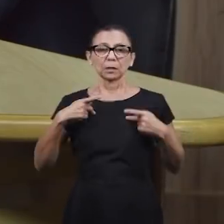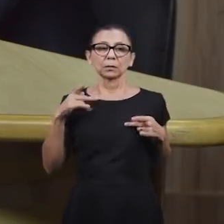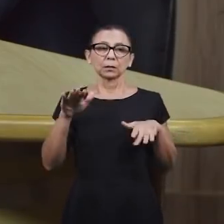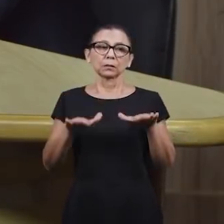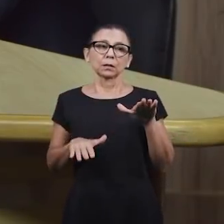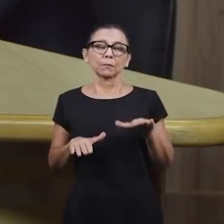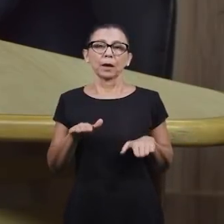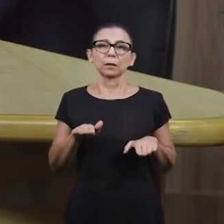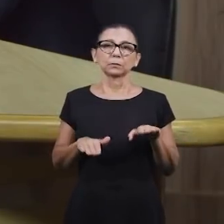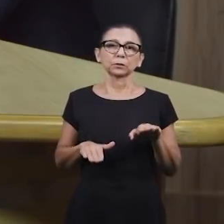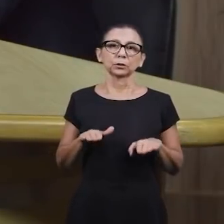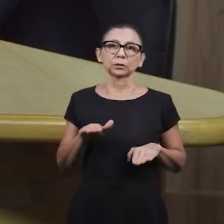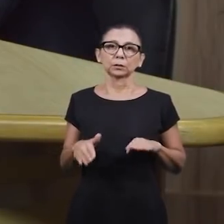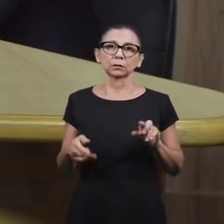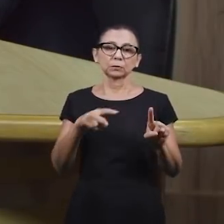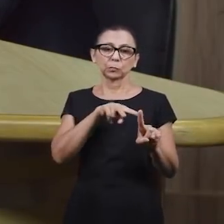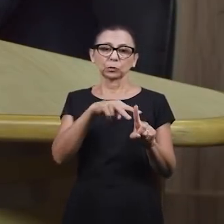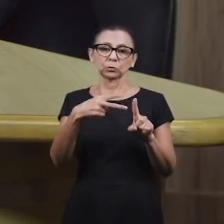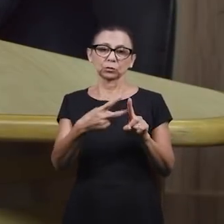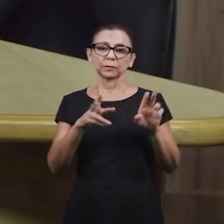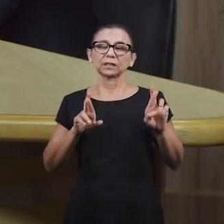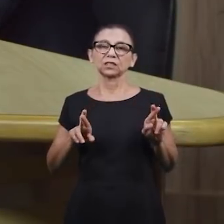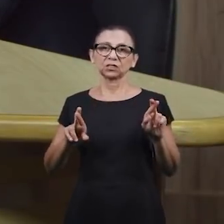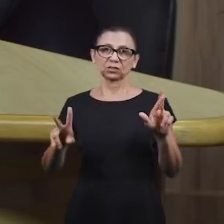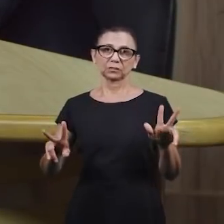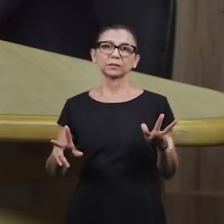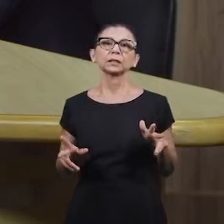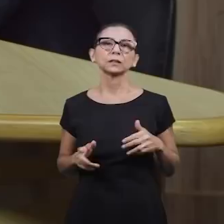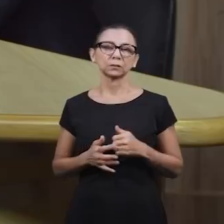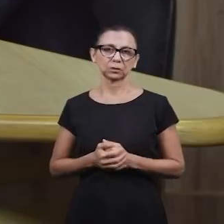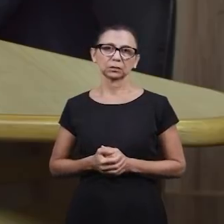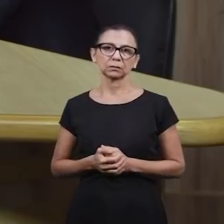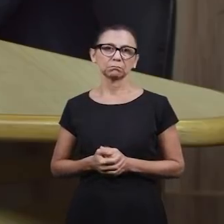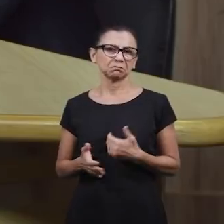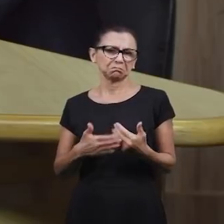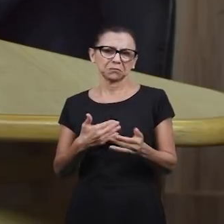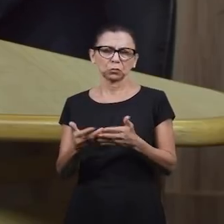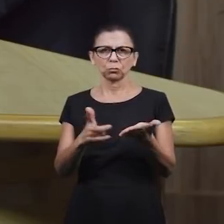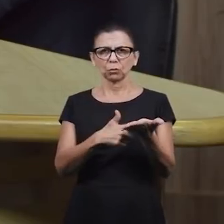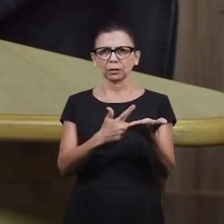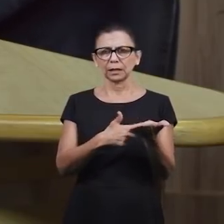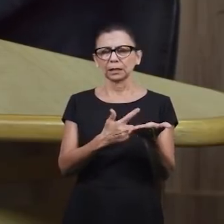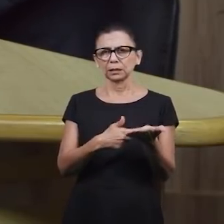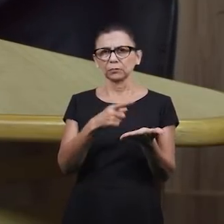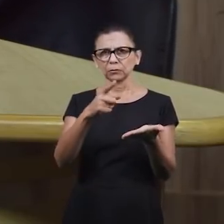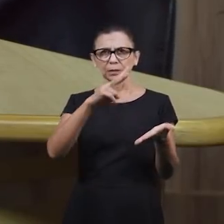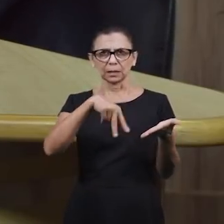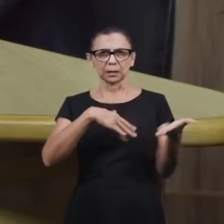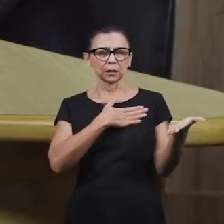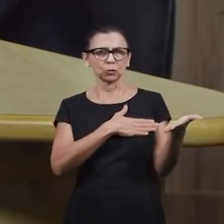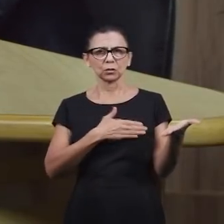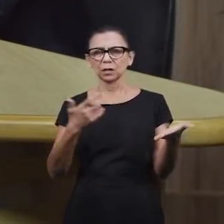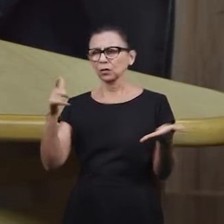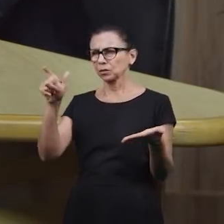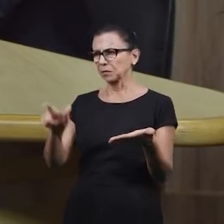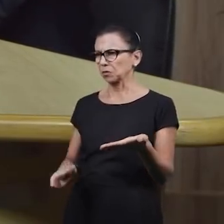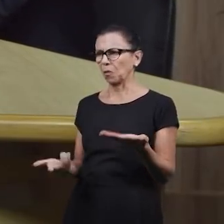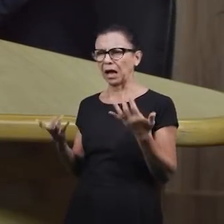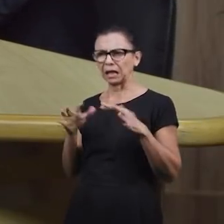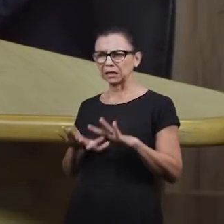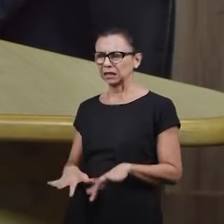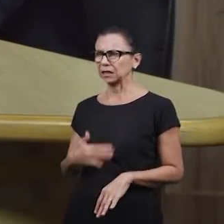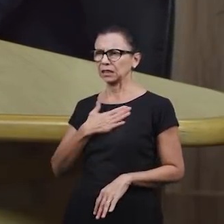podem ter uma visão que a outra fala, não, eu não concordo. Assim como qualquer livro que você pode ler e o outro achar, não concordo com esse autor. É porque todos